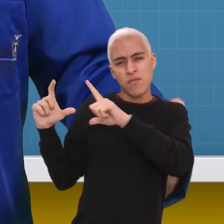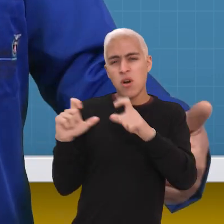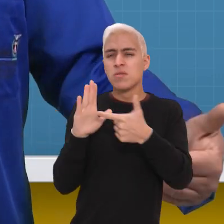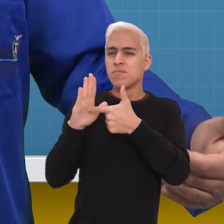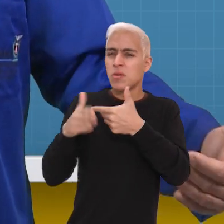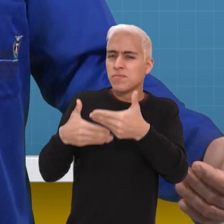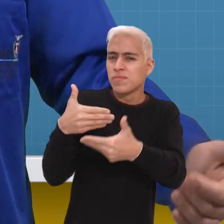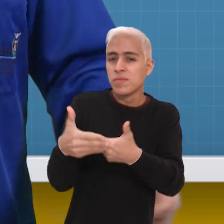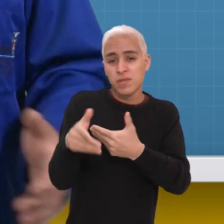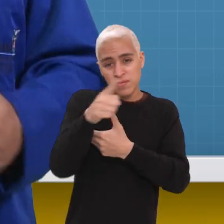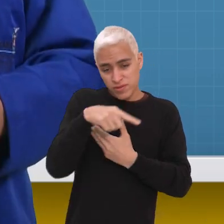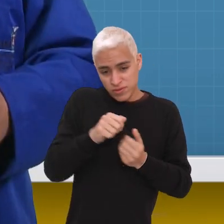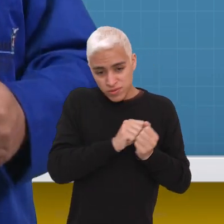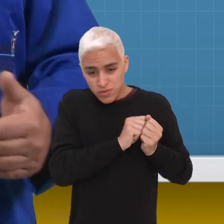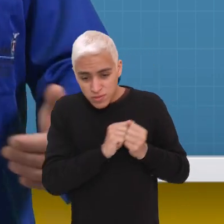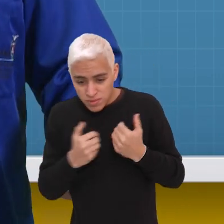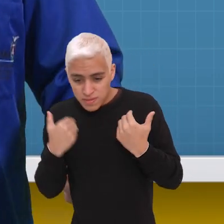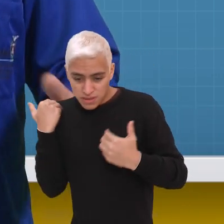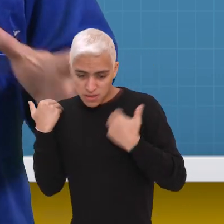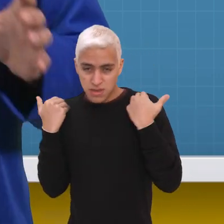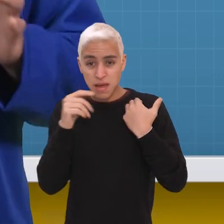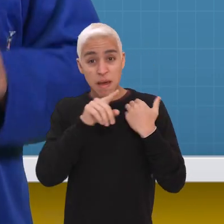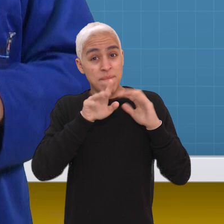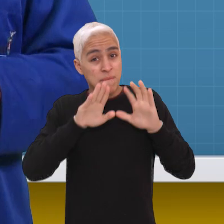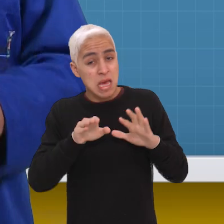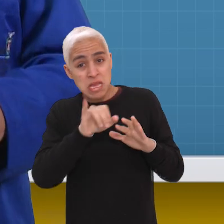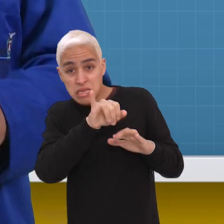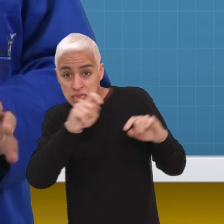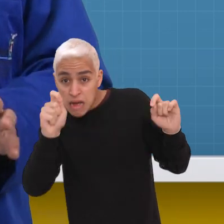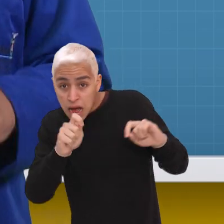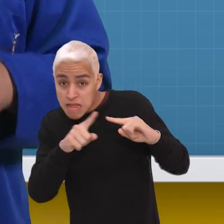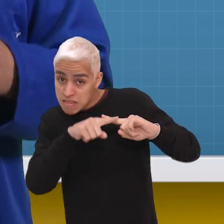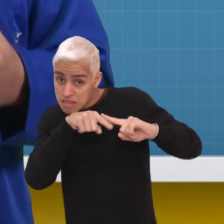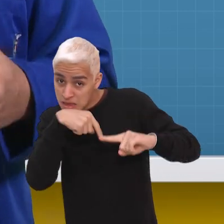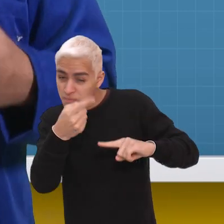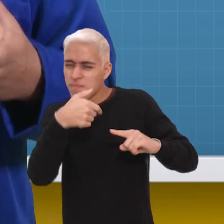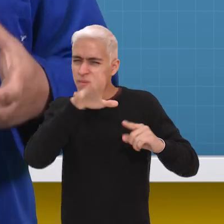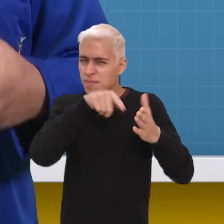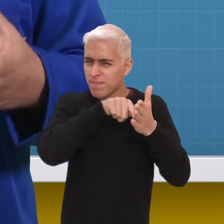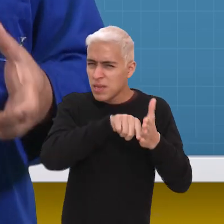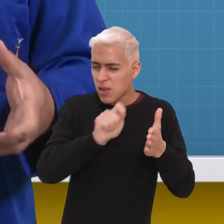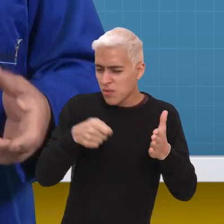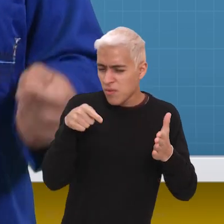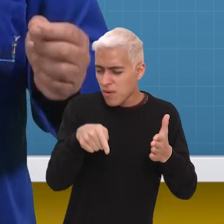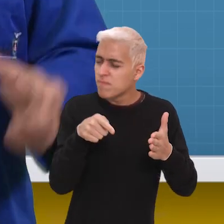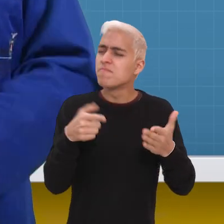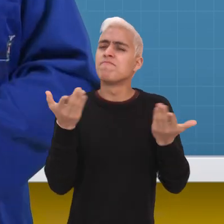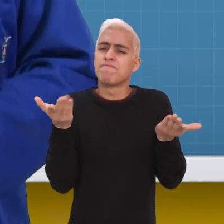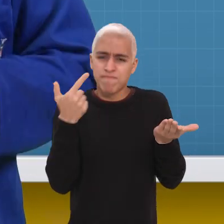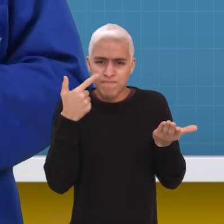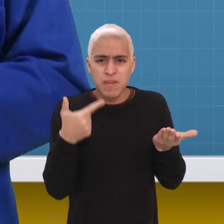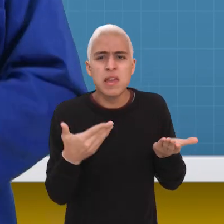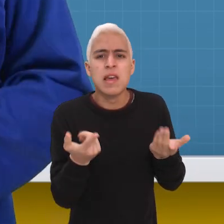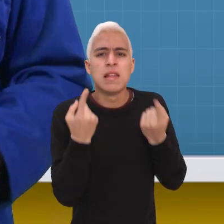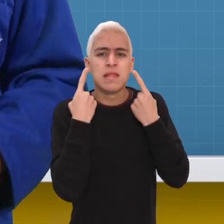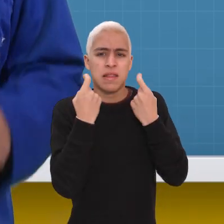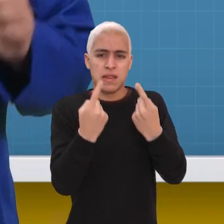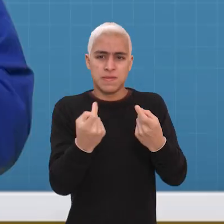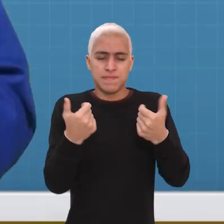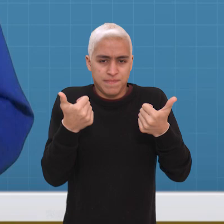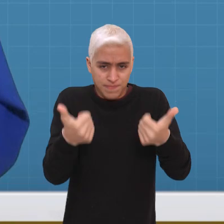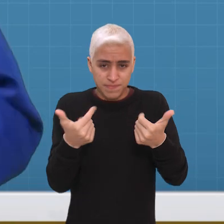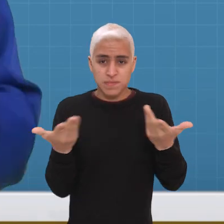fotos durante a nossa aula. Você vai caminhar conosco, mas se puder depois pesquisar um pouquinho mais sobre Brasília, você vai ver que